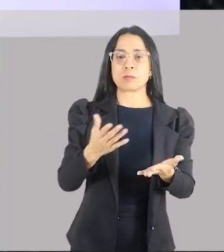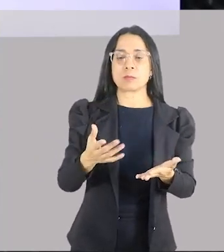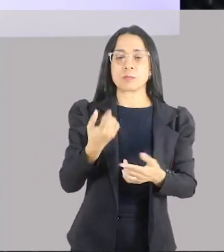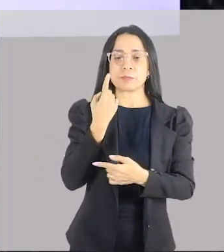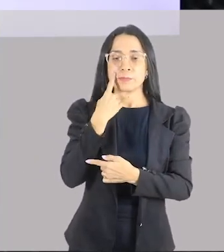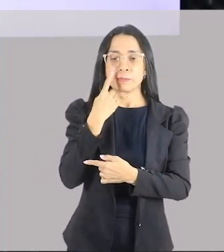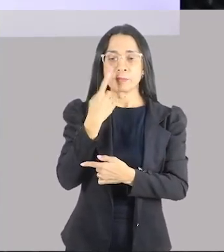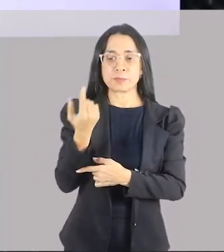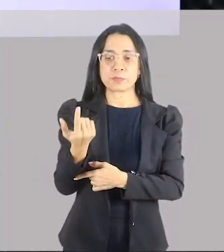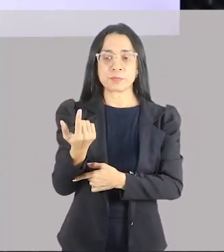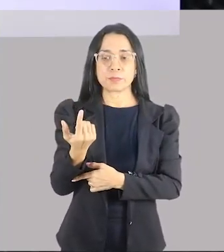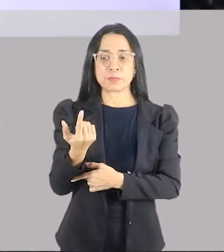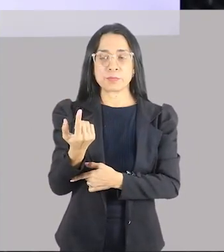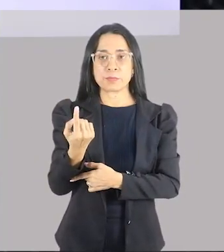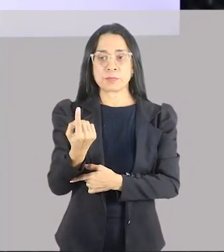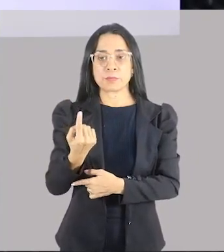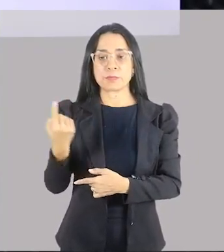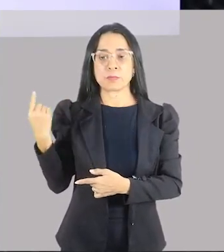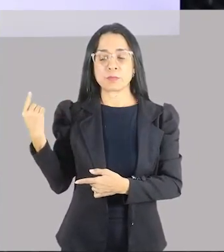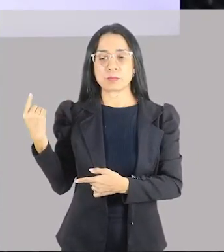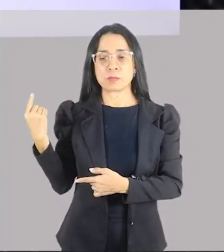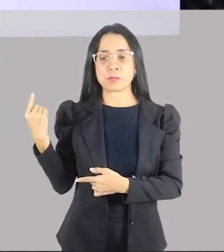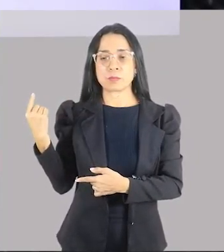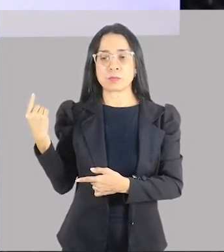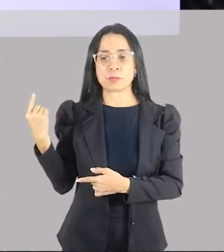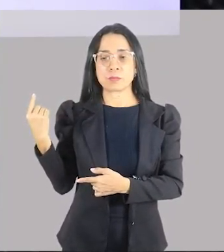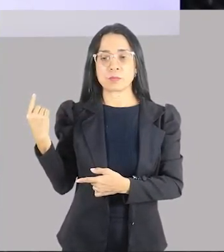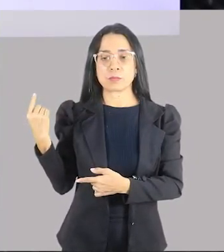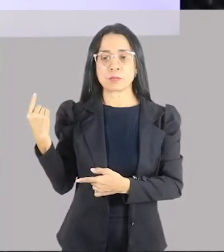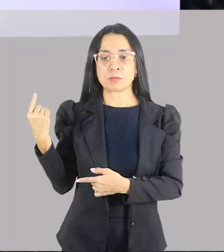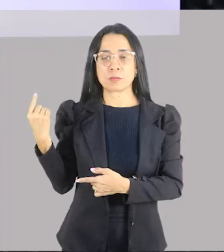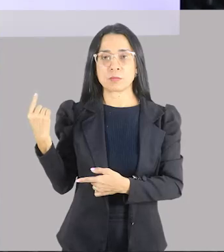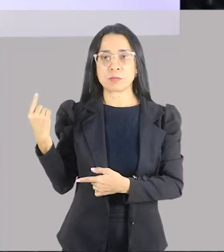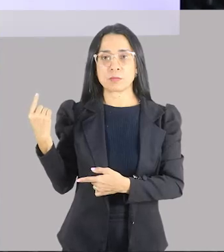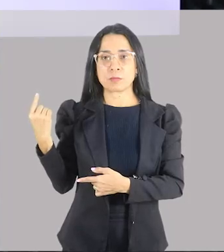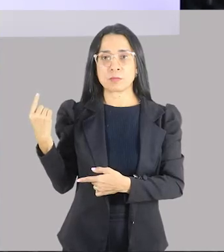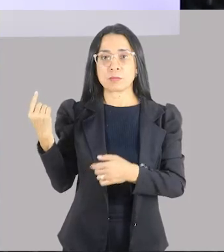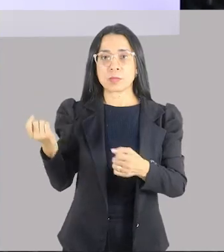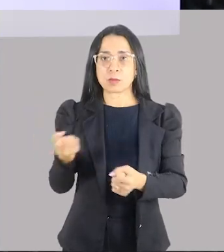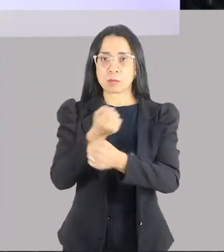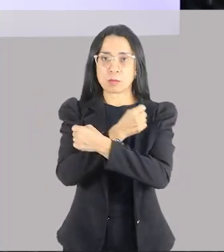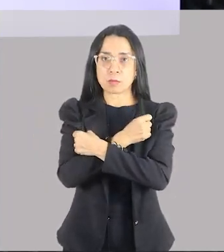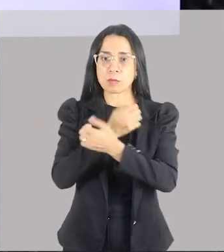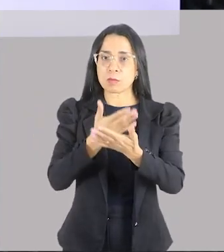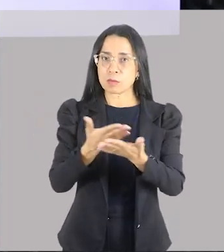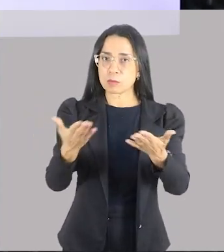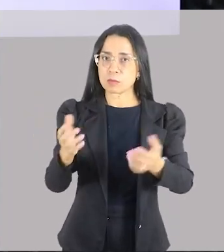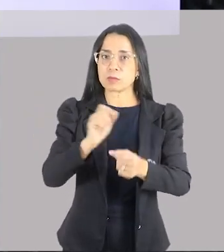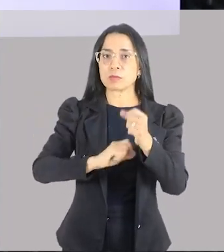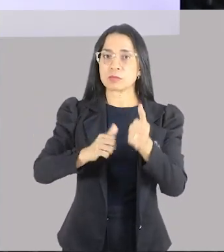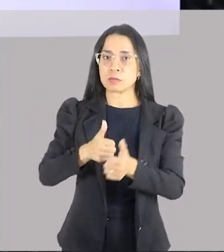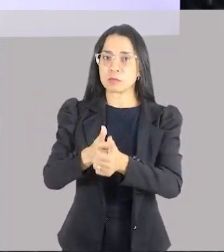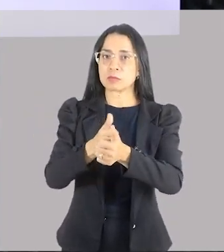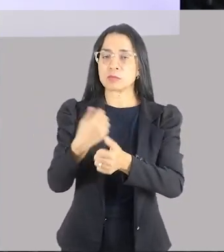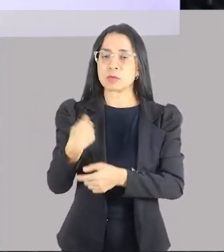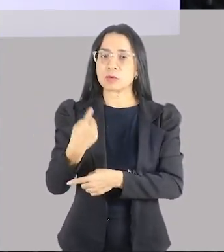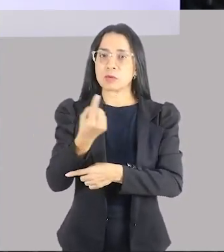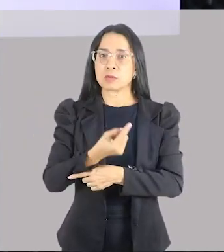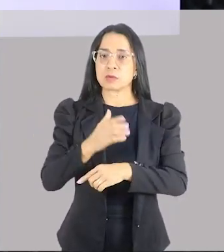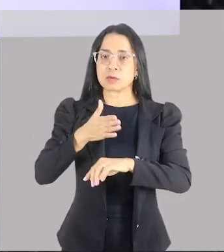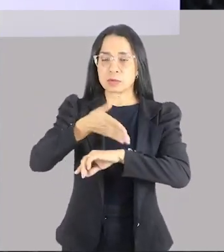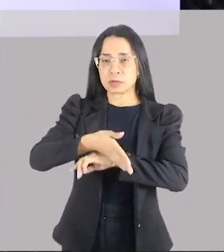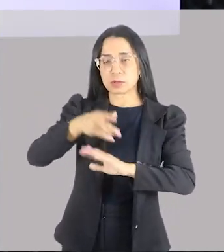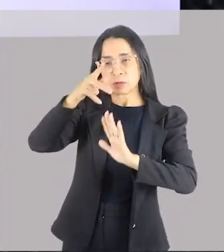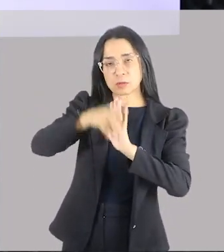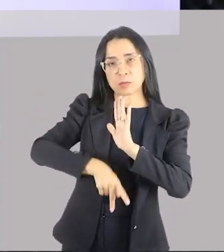Olha só, assim que Descartes apresenta a presença de Deus na sua obra. Então, forte abraço a vocês, continue conosco. Acesse o plano